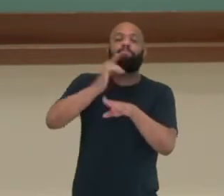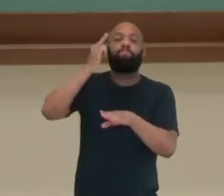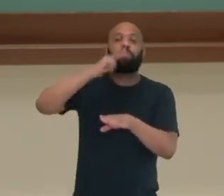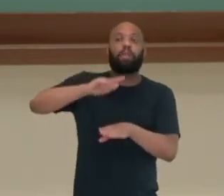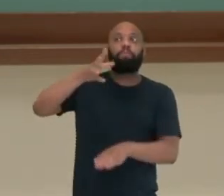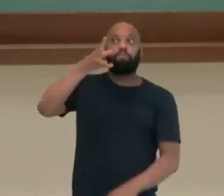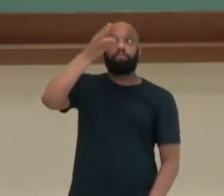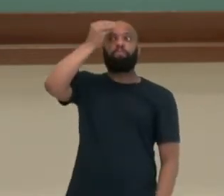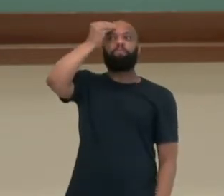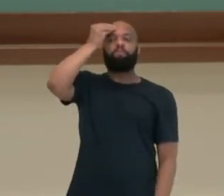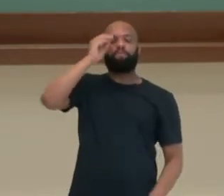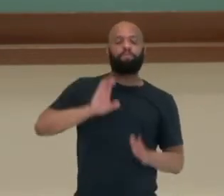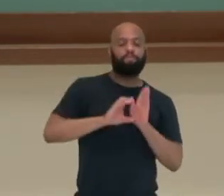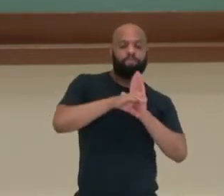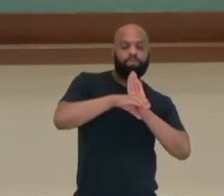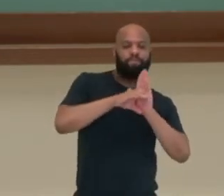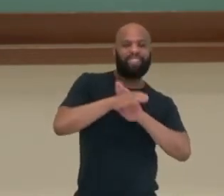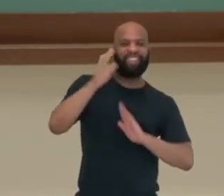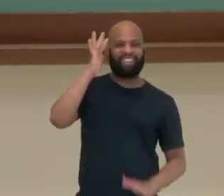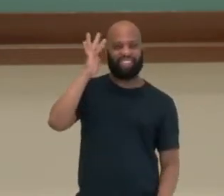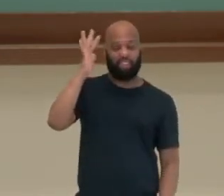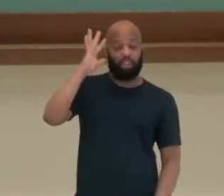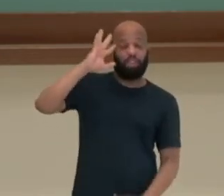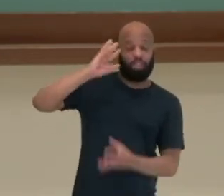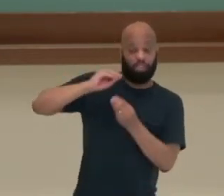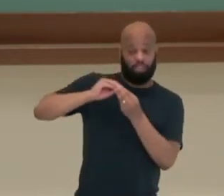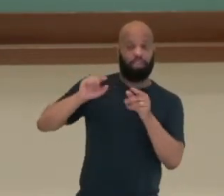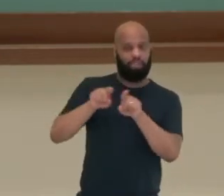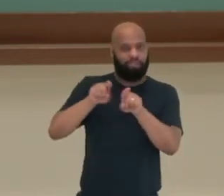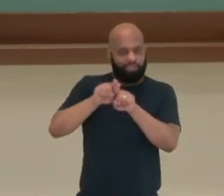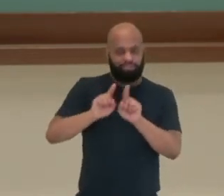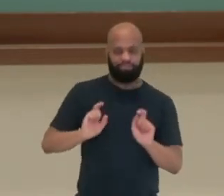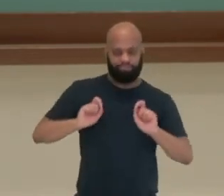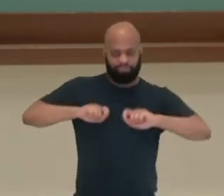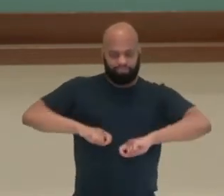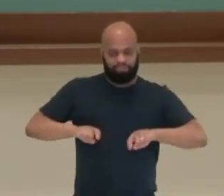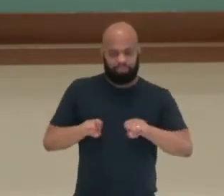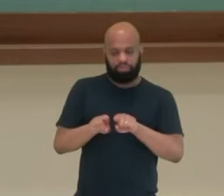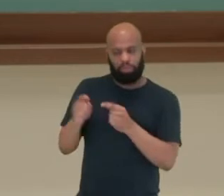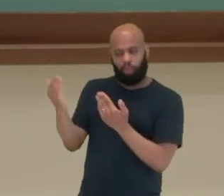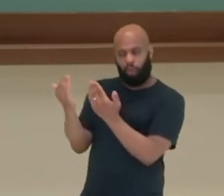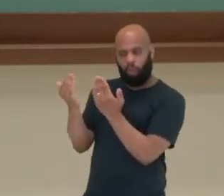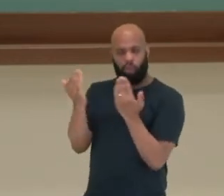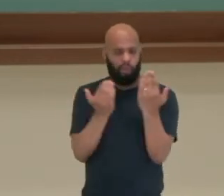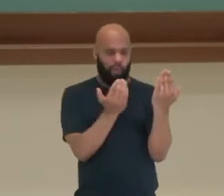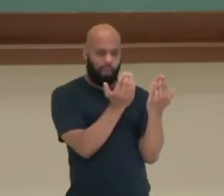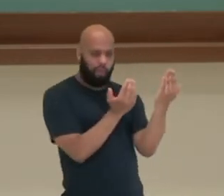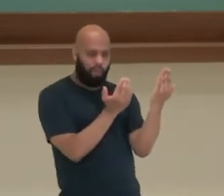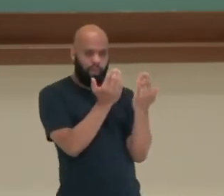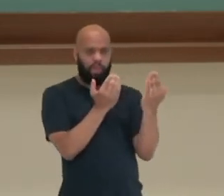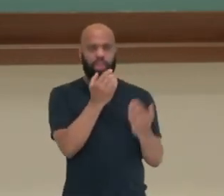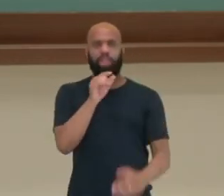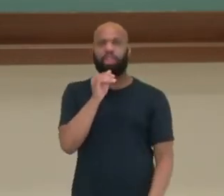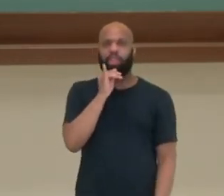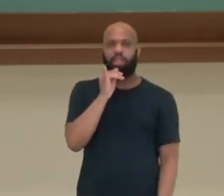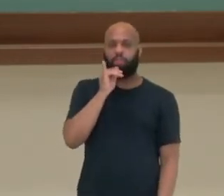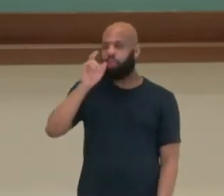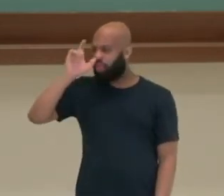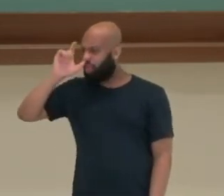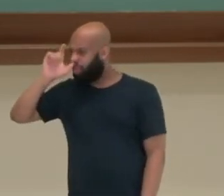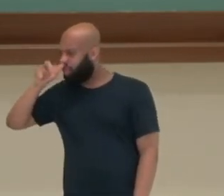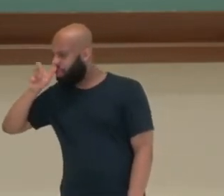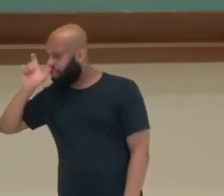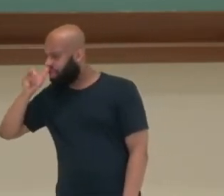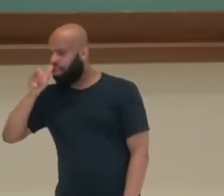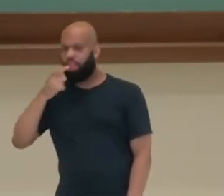os conceitos, as teorias, a entendê-las, né? Então, daria para a gente comparar John Locke com René Descartes, uma